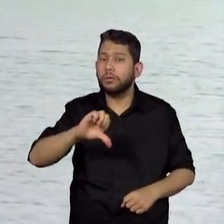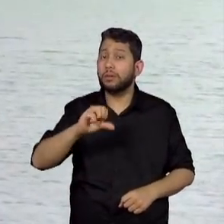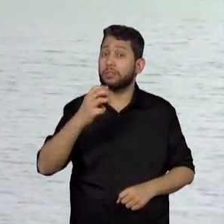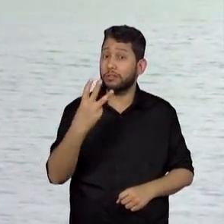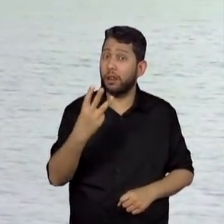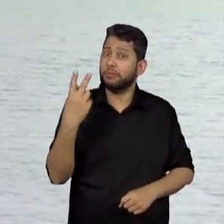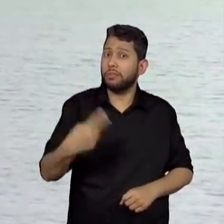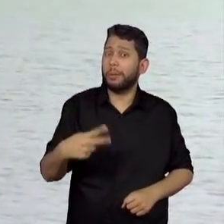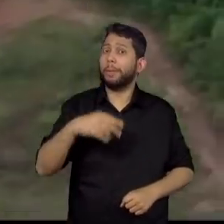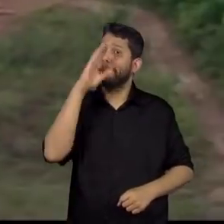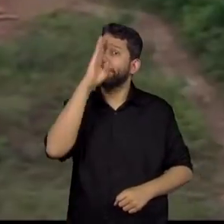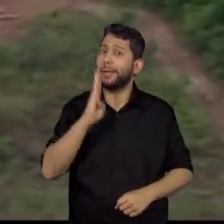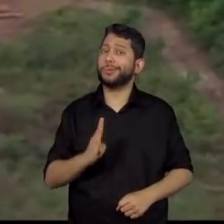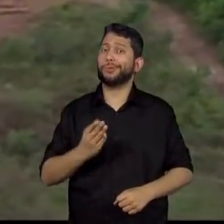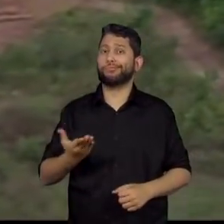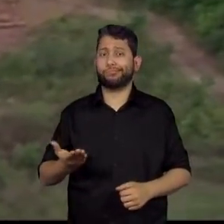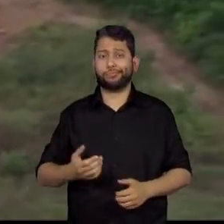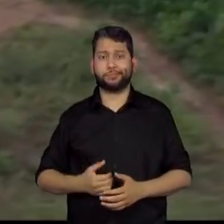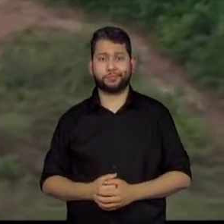no Brasil.